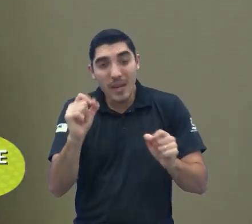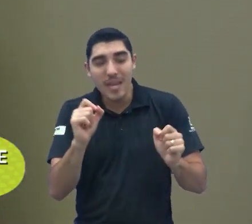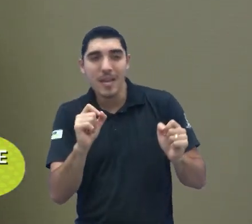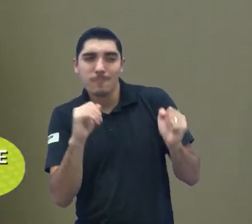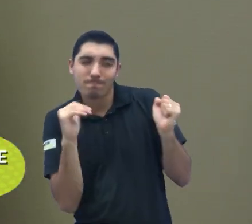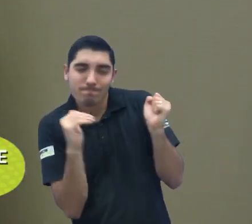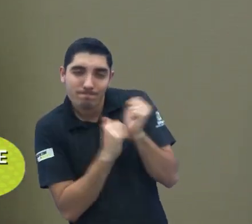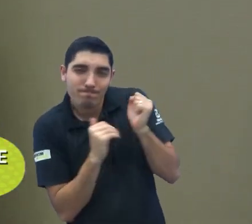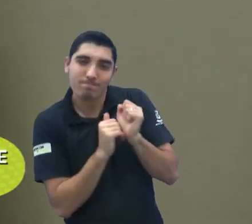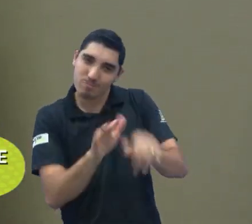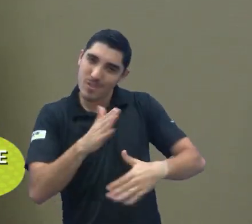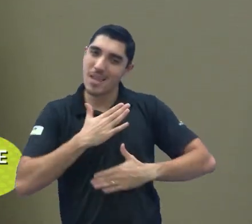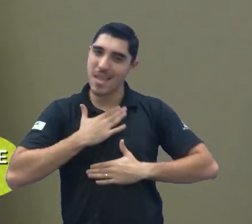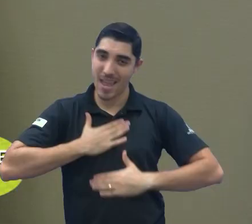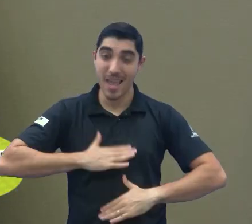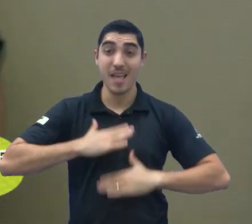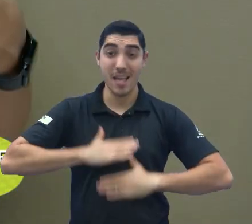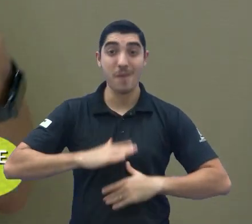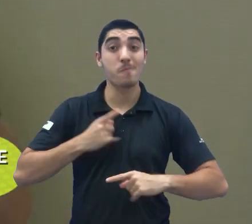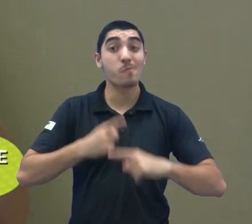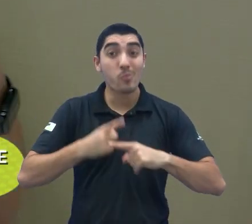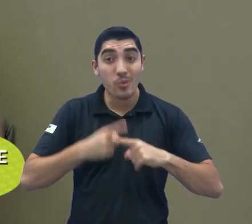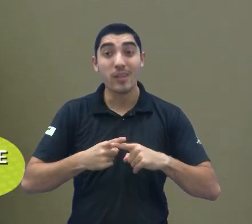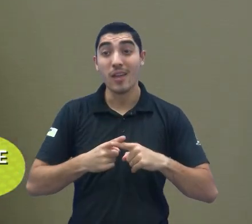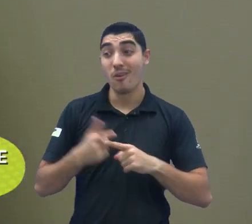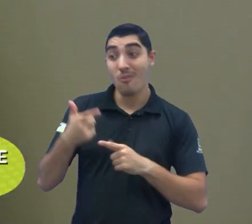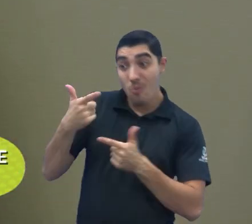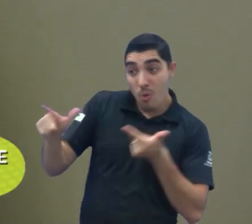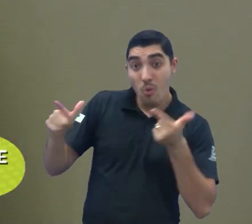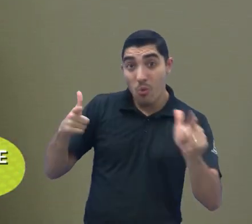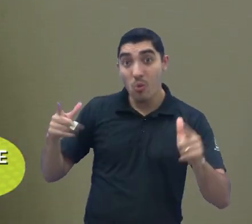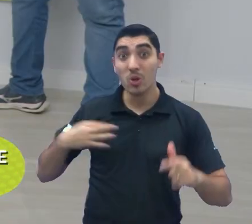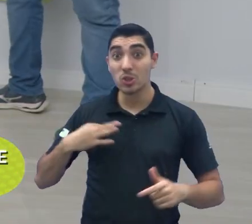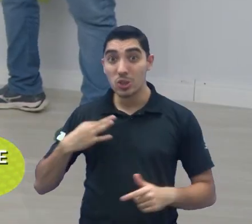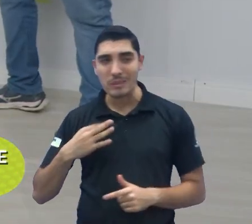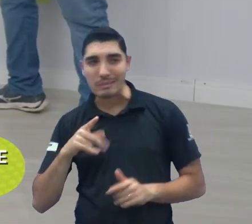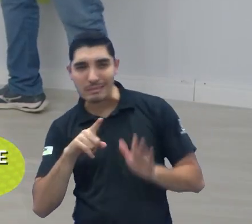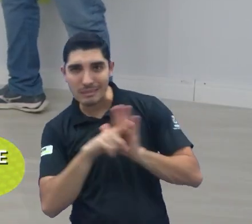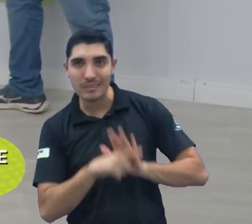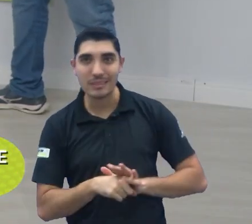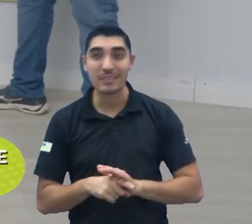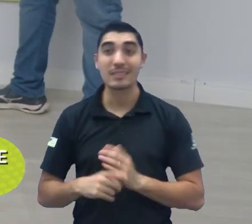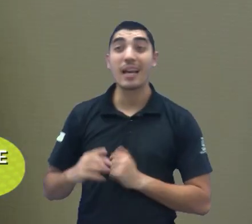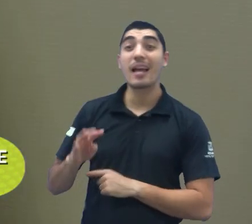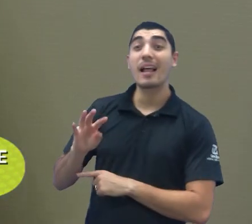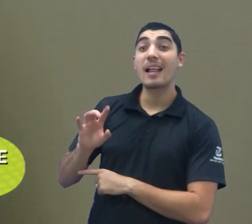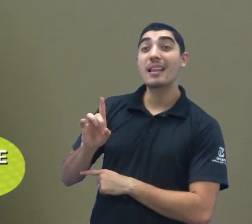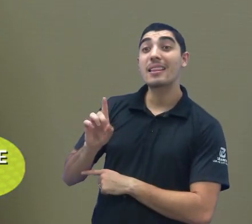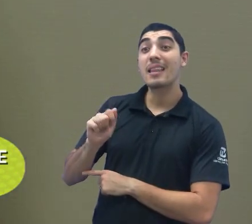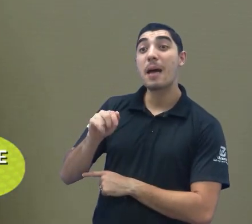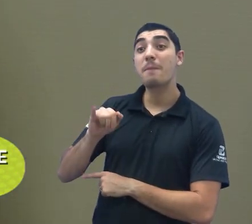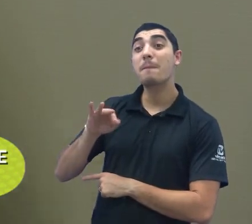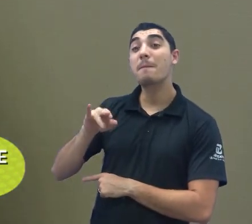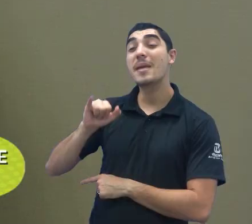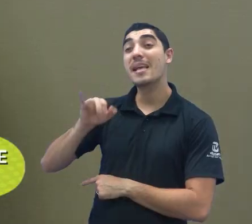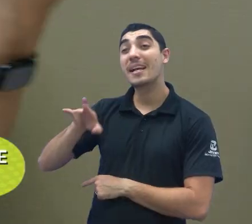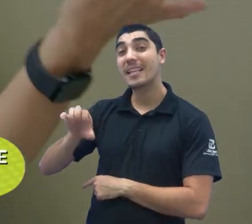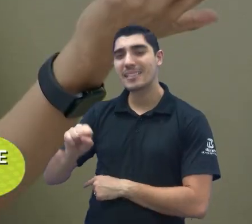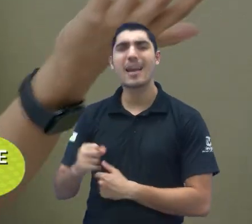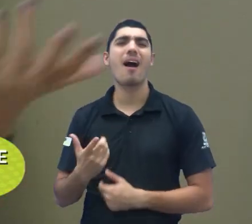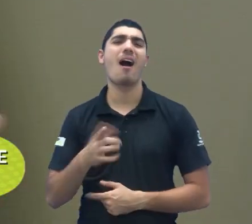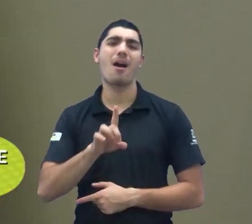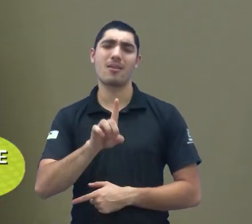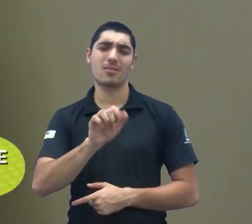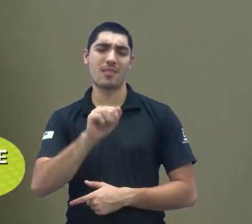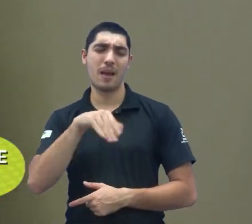porque também tem a parte das outras equipes também estarem estudando. Damires não vem? Não, pô, meu sonho, nossa, a Damires, desde que eu jogava